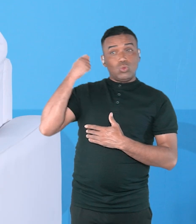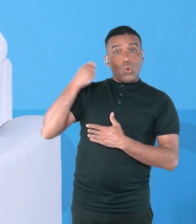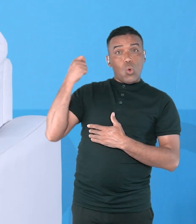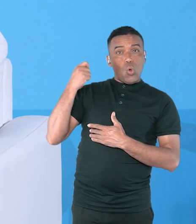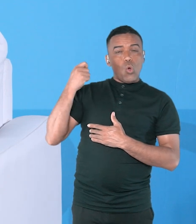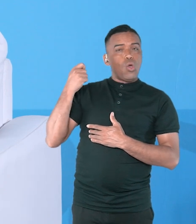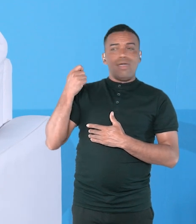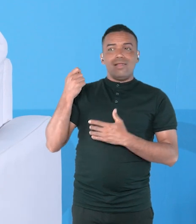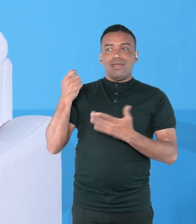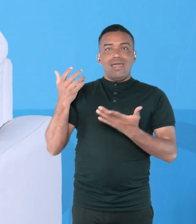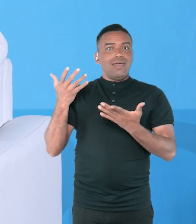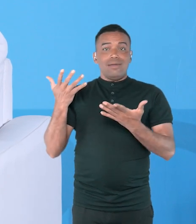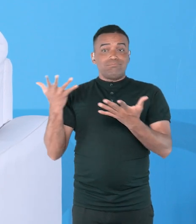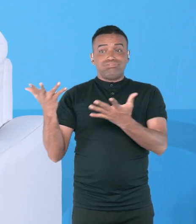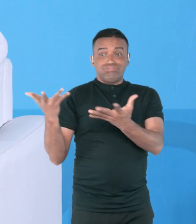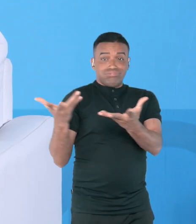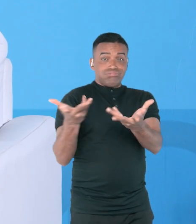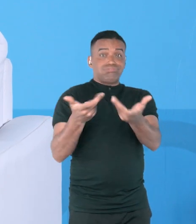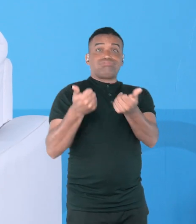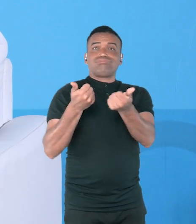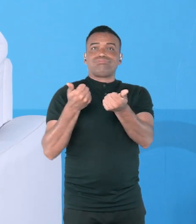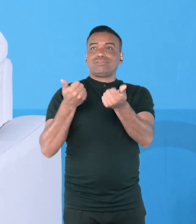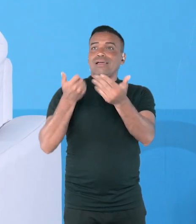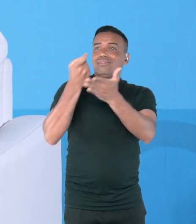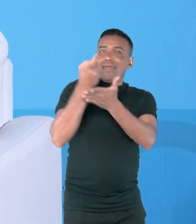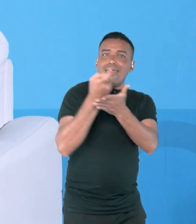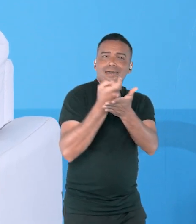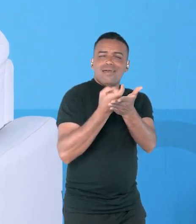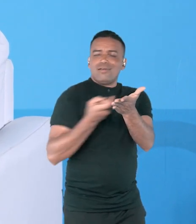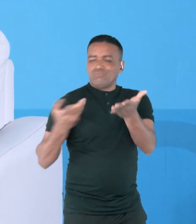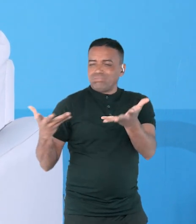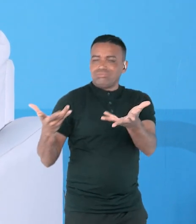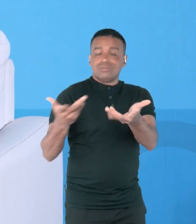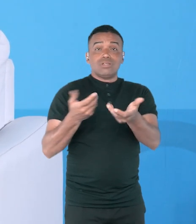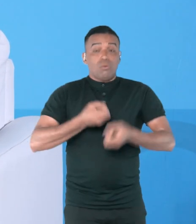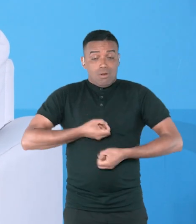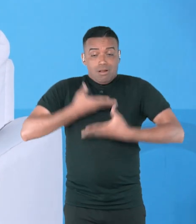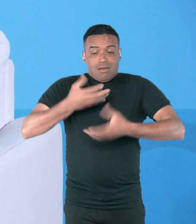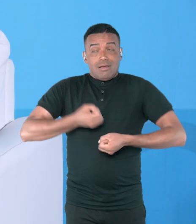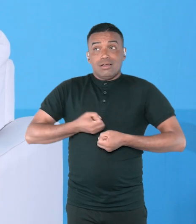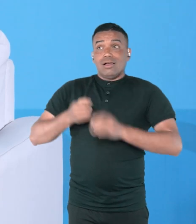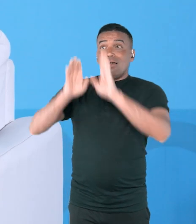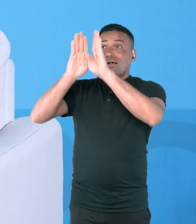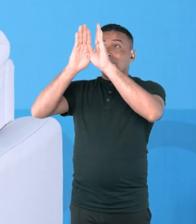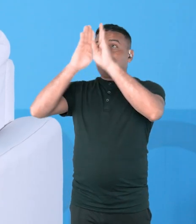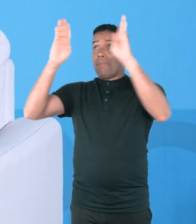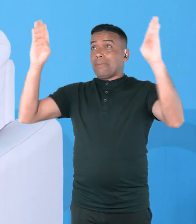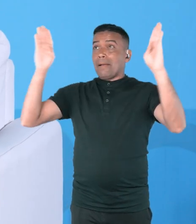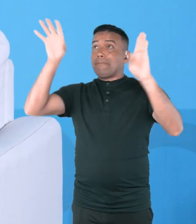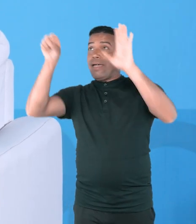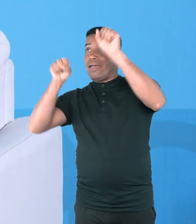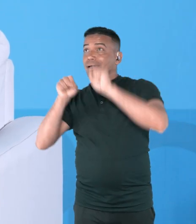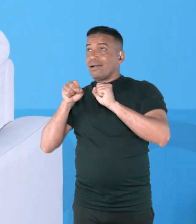o ator é esse polidor de palavras, sabe? Nós tiramos a palavra da estante, damos